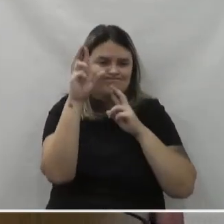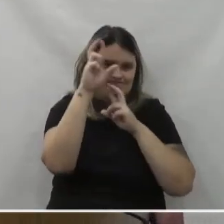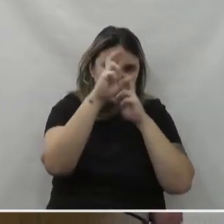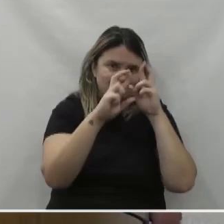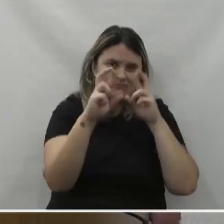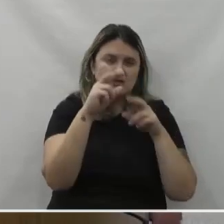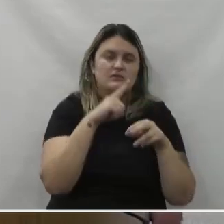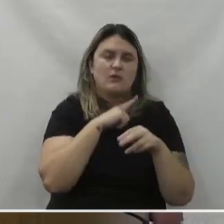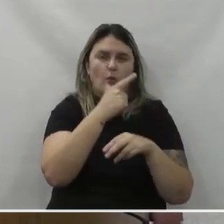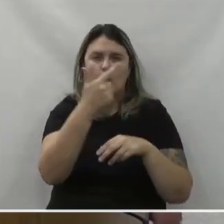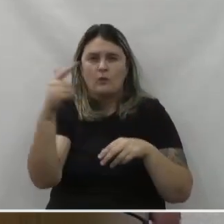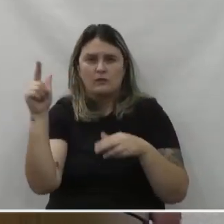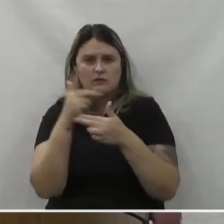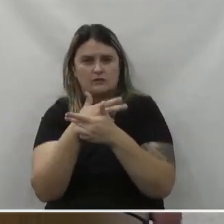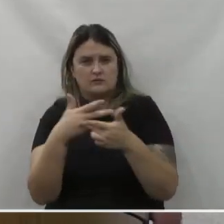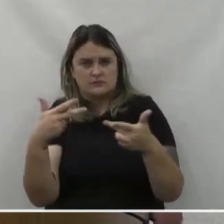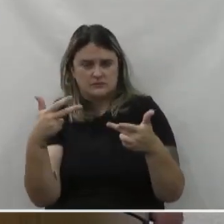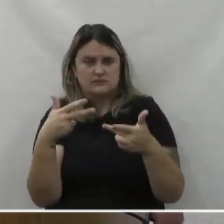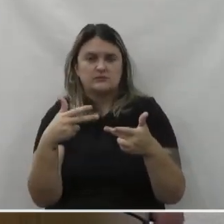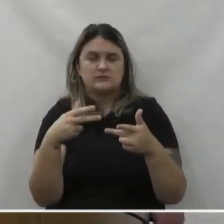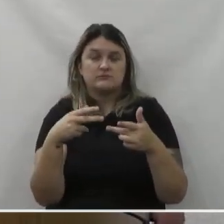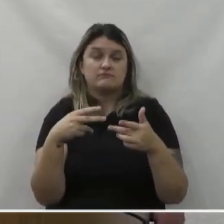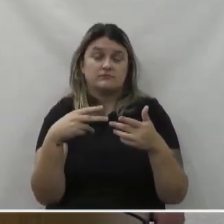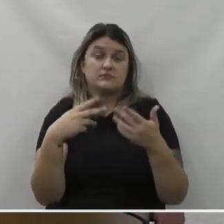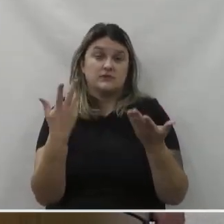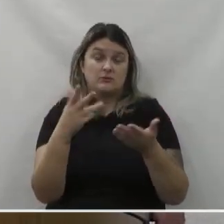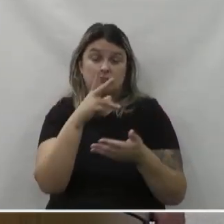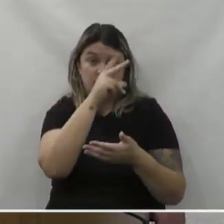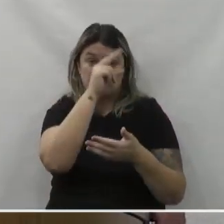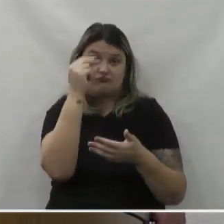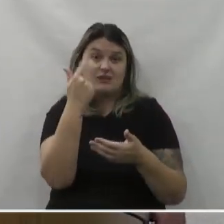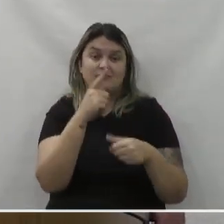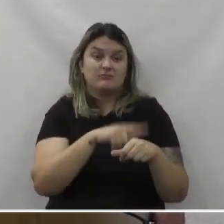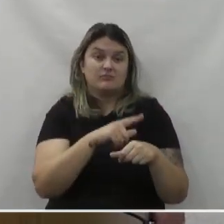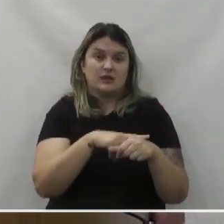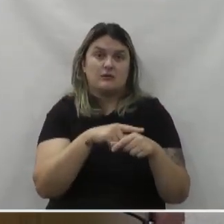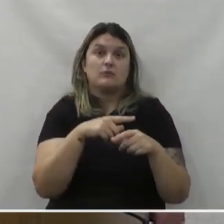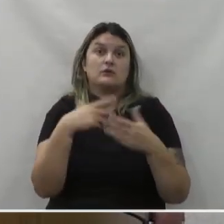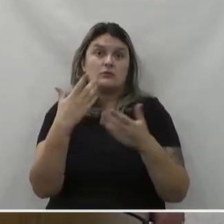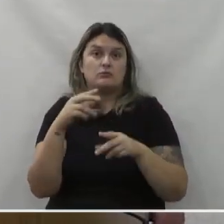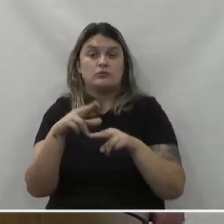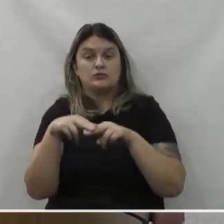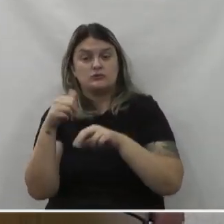outros serviços, e aí teria também esse